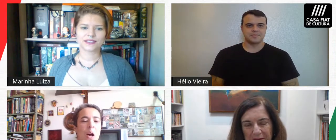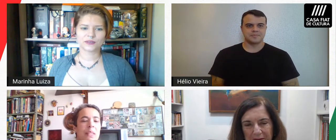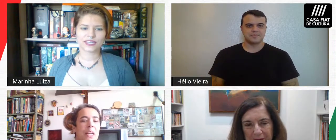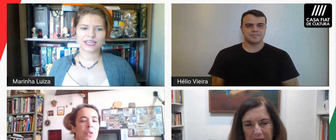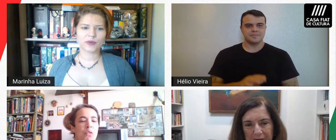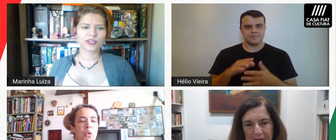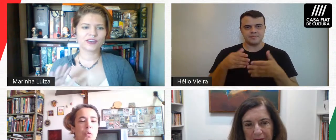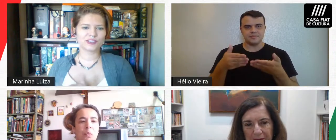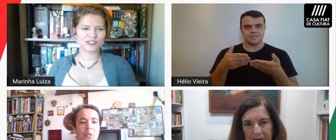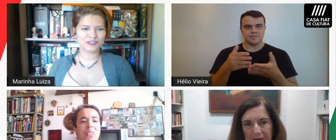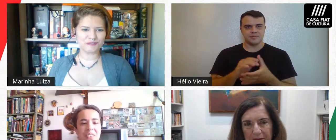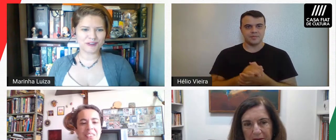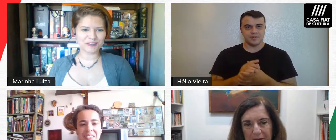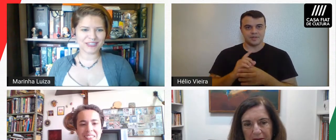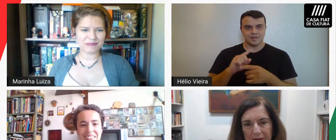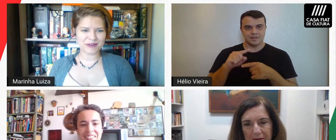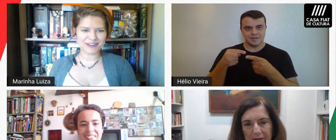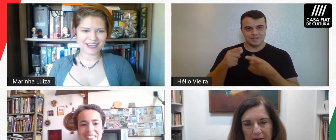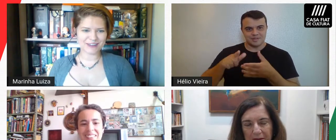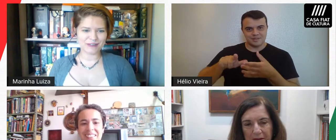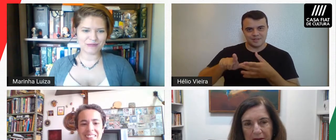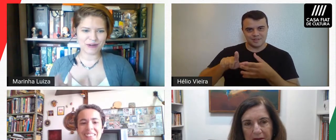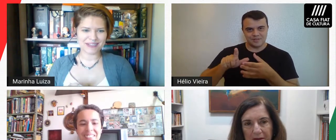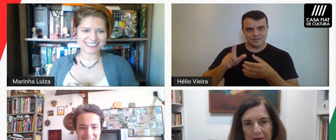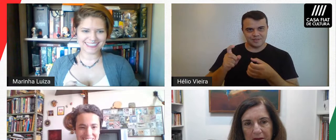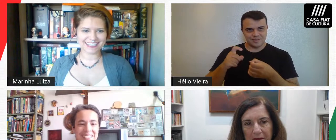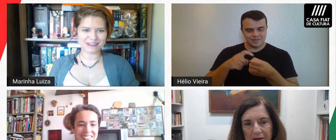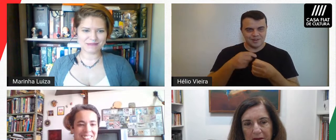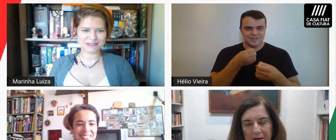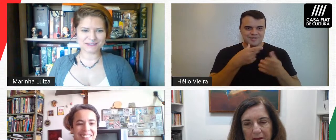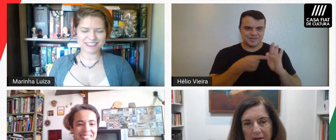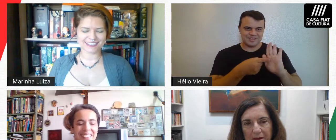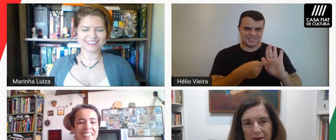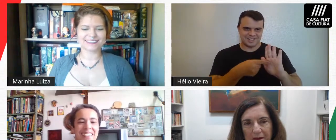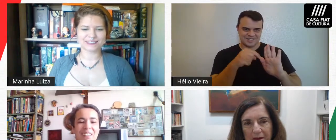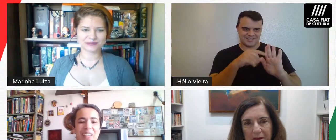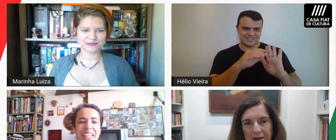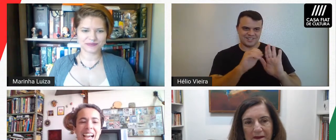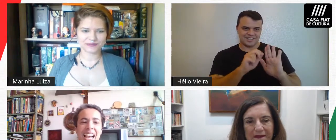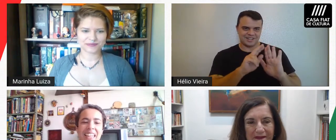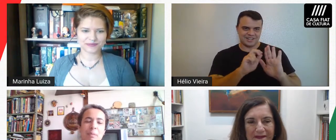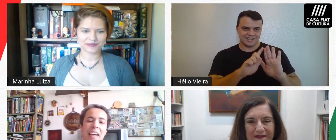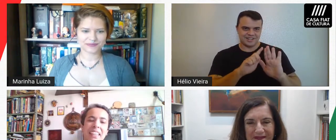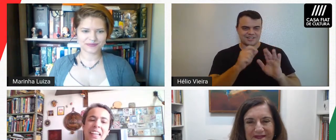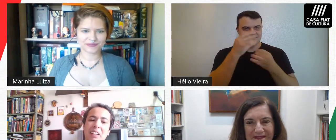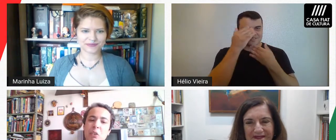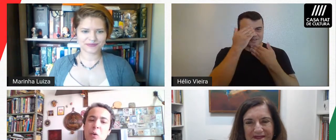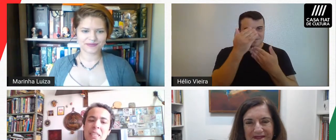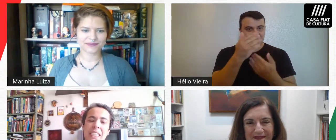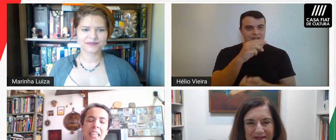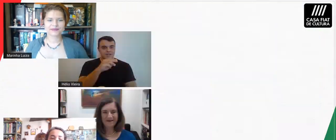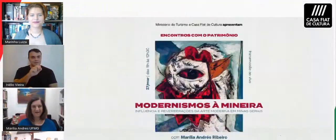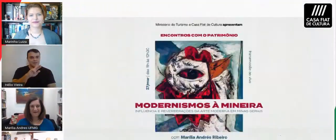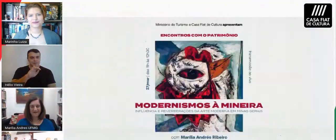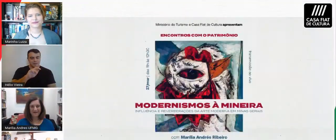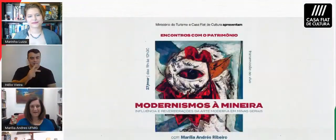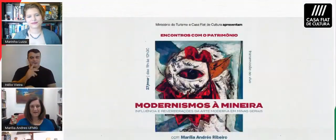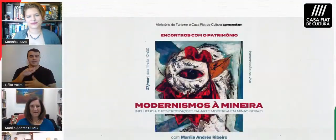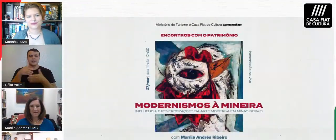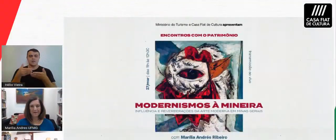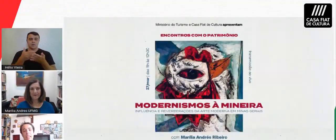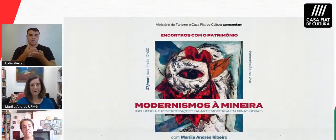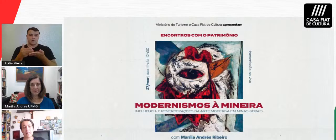Pessoal... Então, daqui a pouquinho a gente volta, tá bom, Carol? Boa apresentação para você. Obrigada, Marinha. Eu vou começar então,